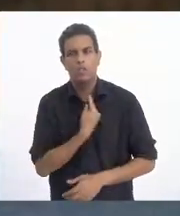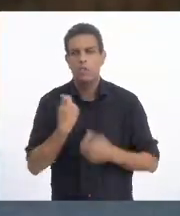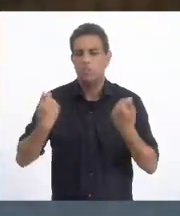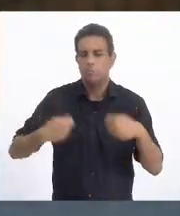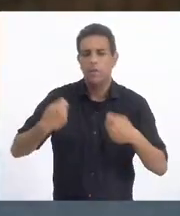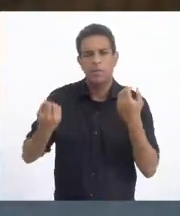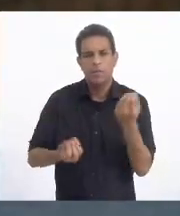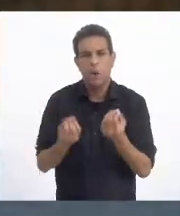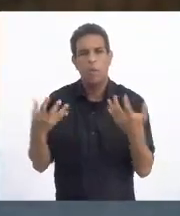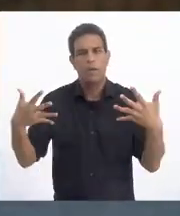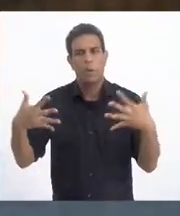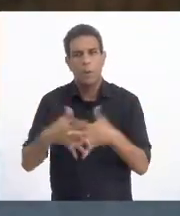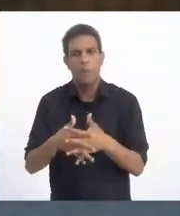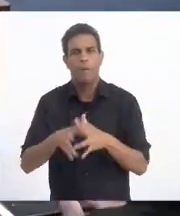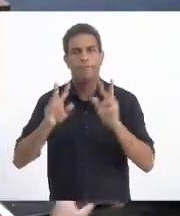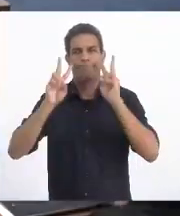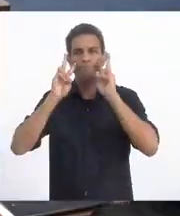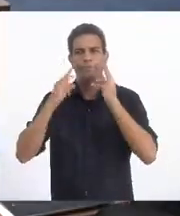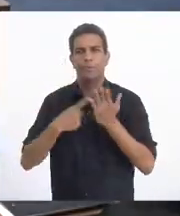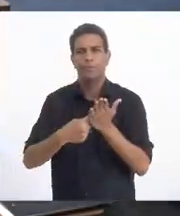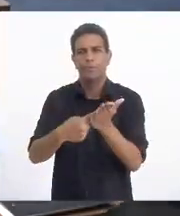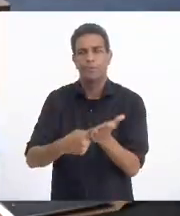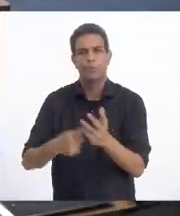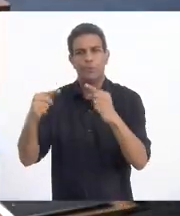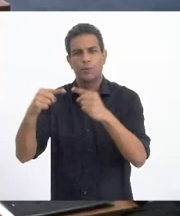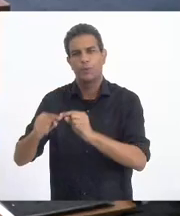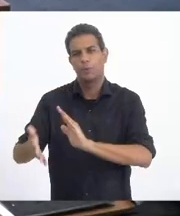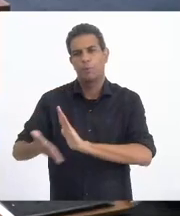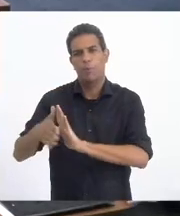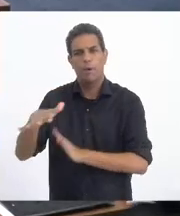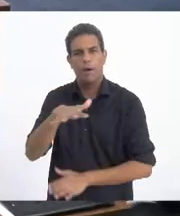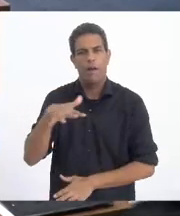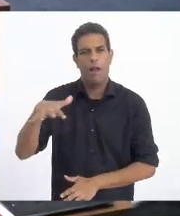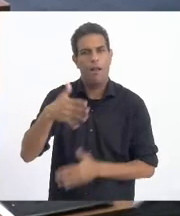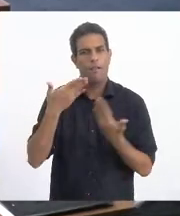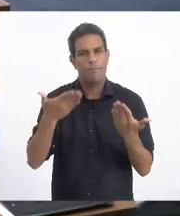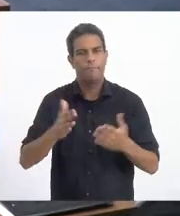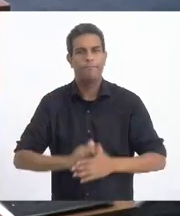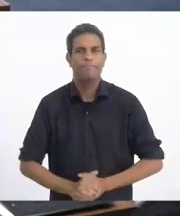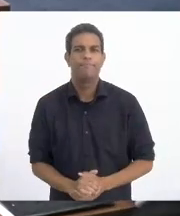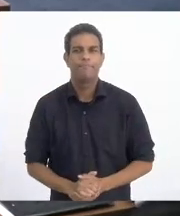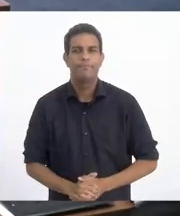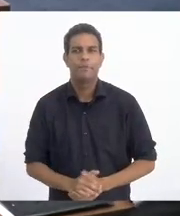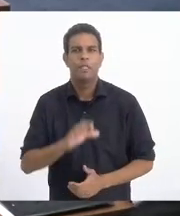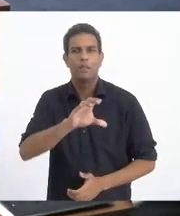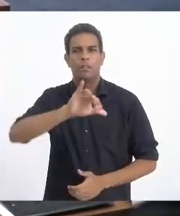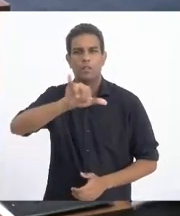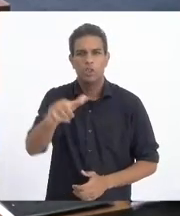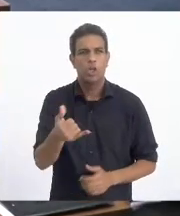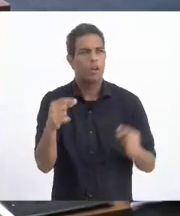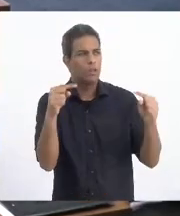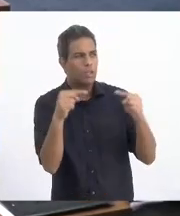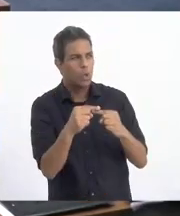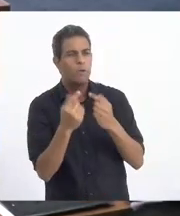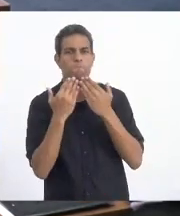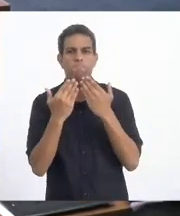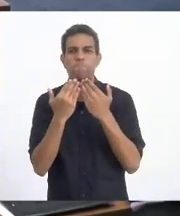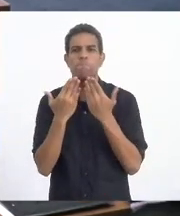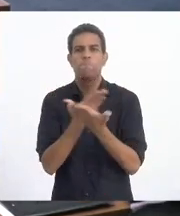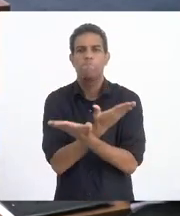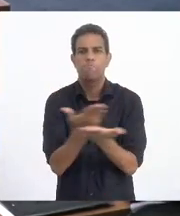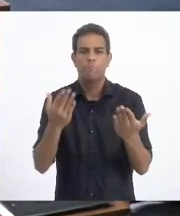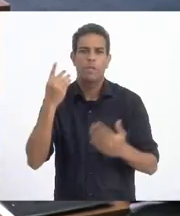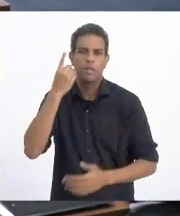não aceitamos esse acordo que foi proposto aqui. E a CJ está concordando, peço que o